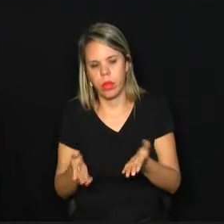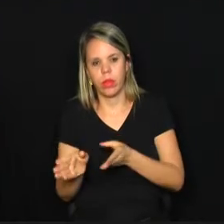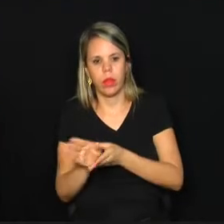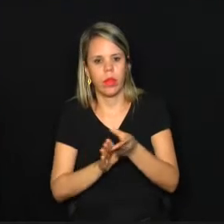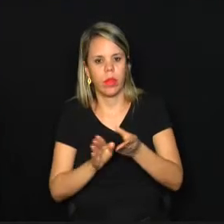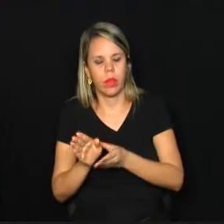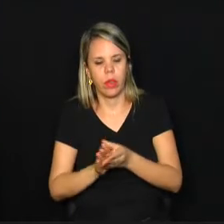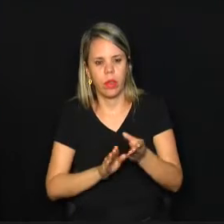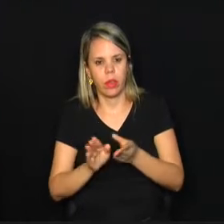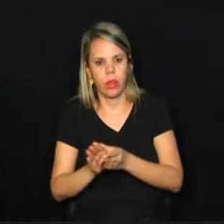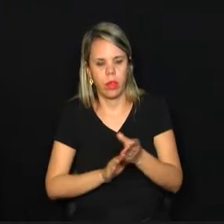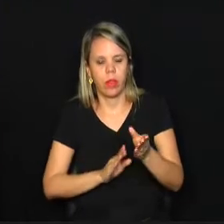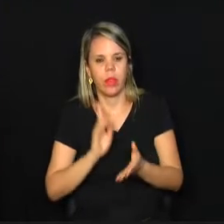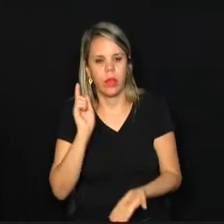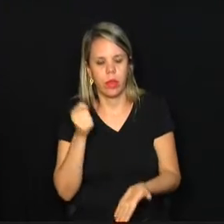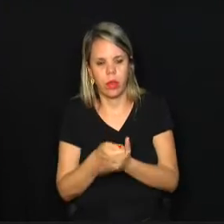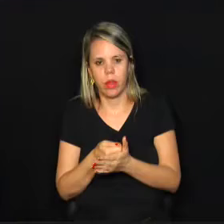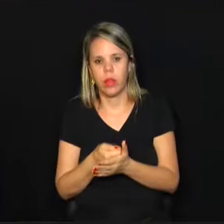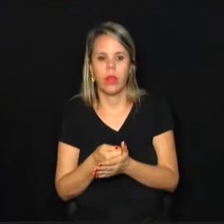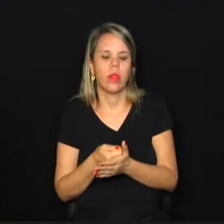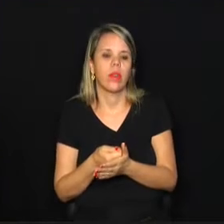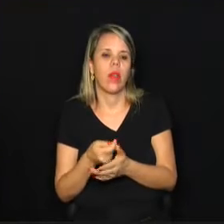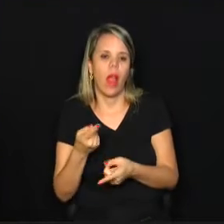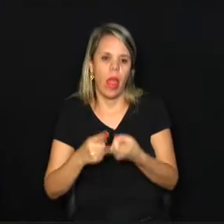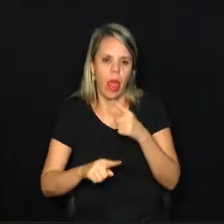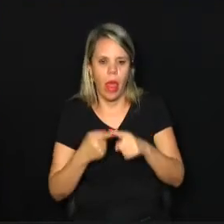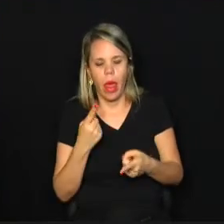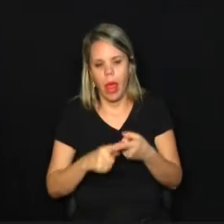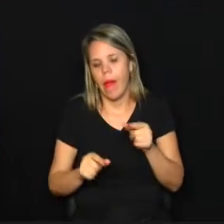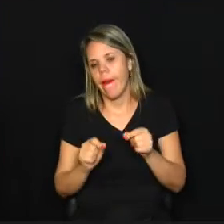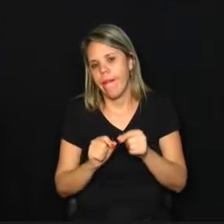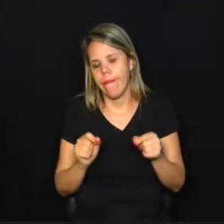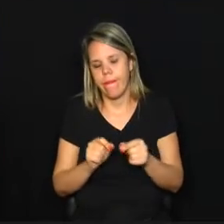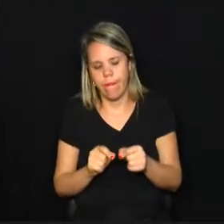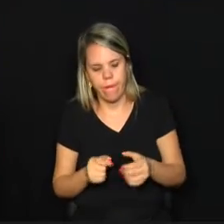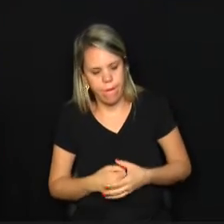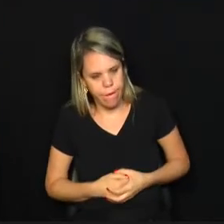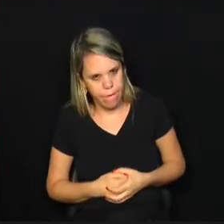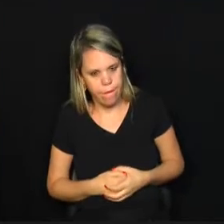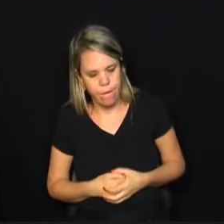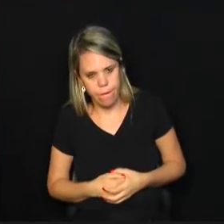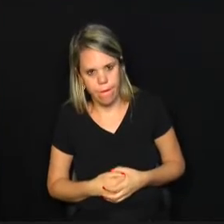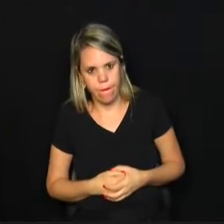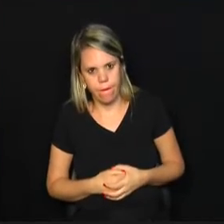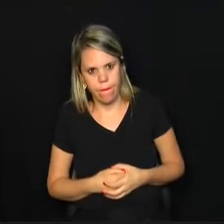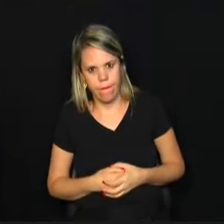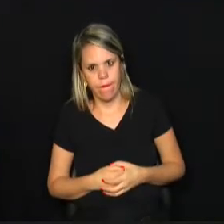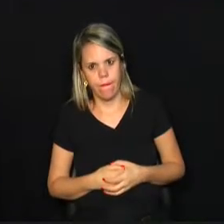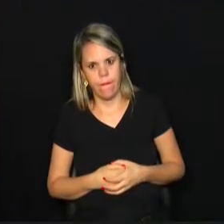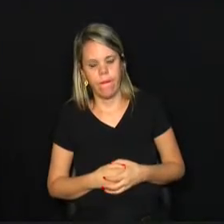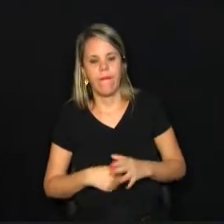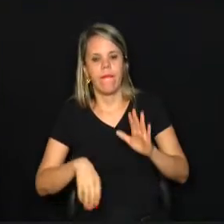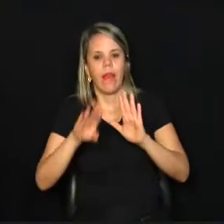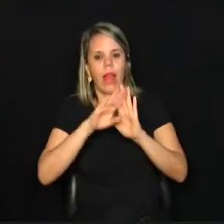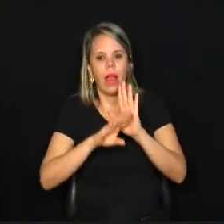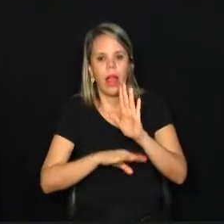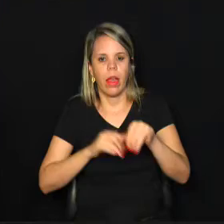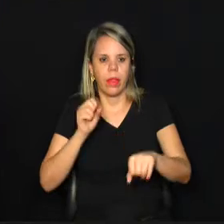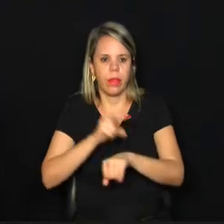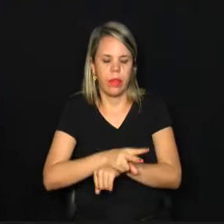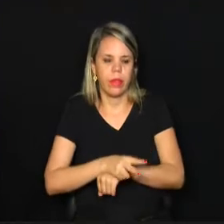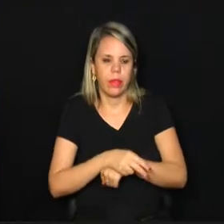recomendações e às determinações do acórdão de fazer isso de acordo com a linha de classificação destes